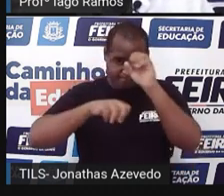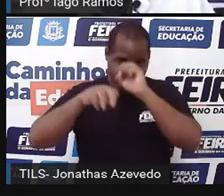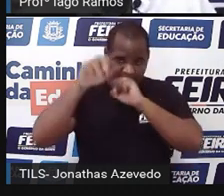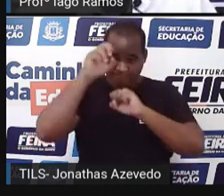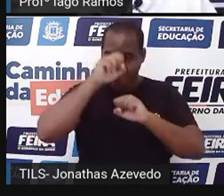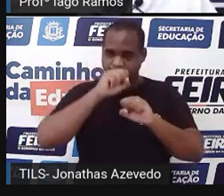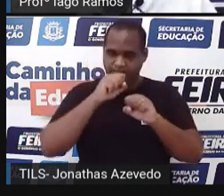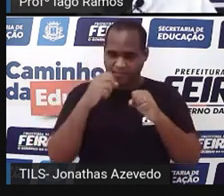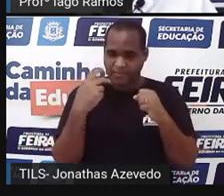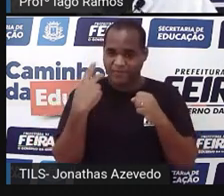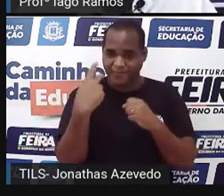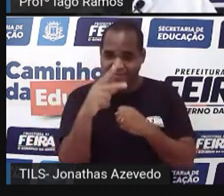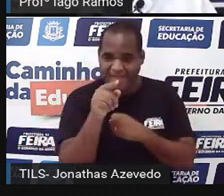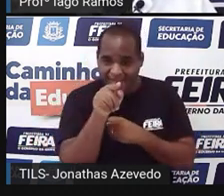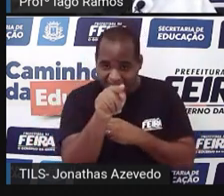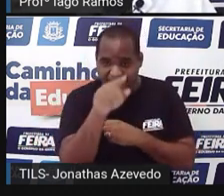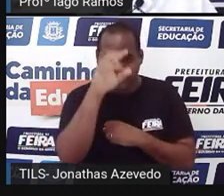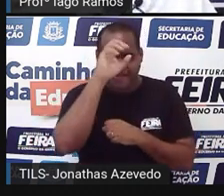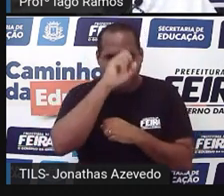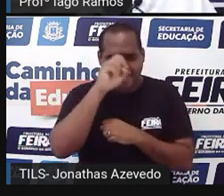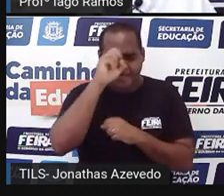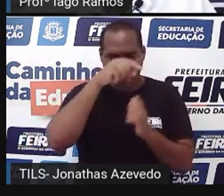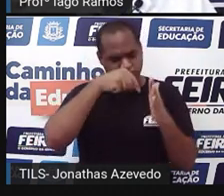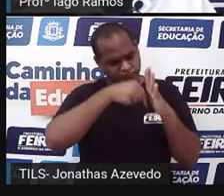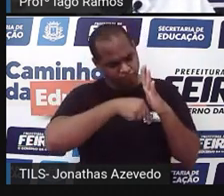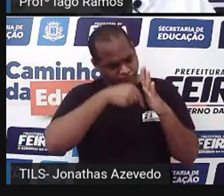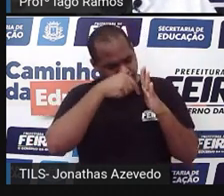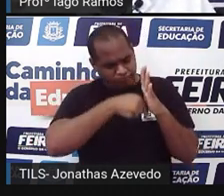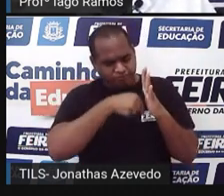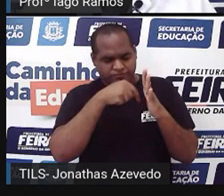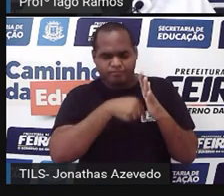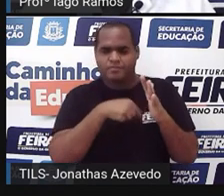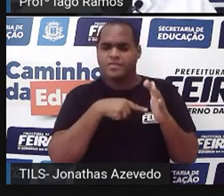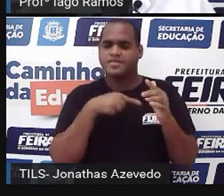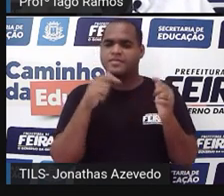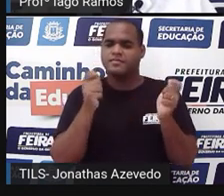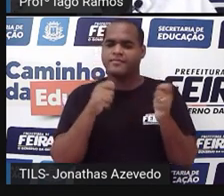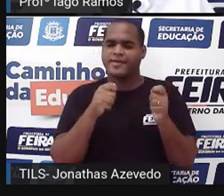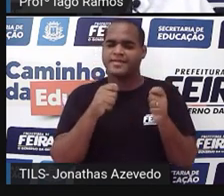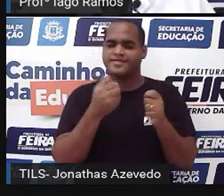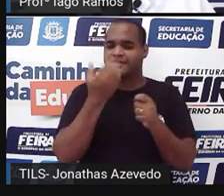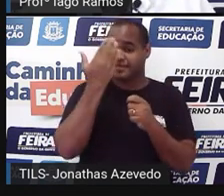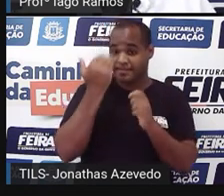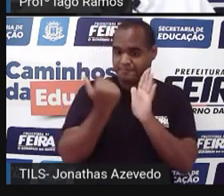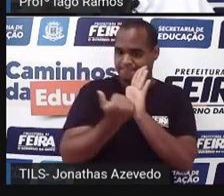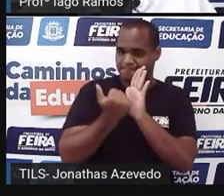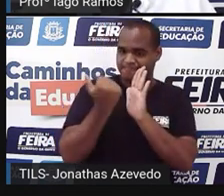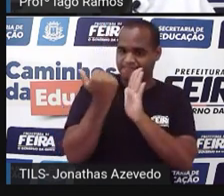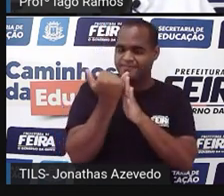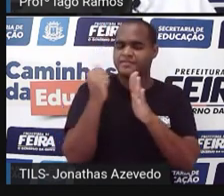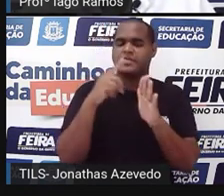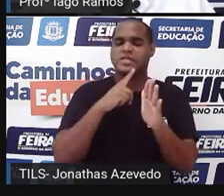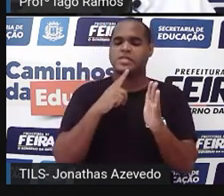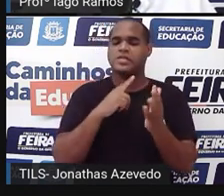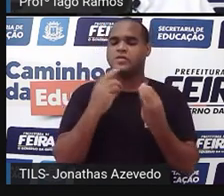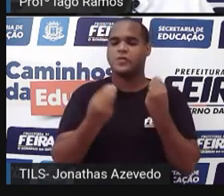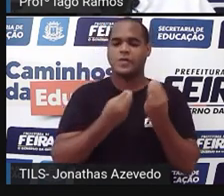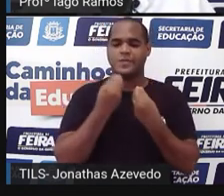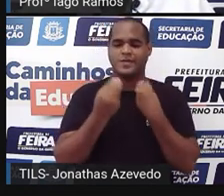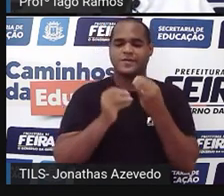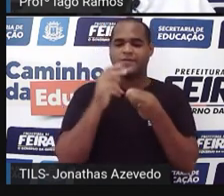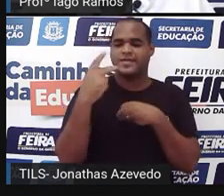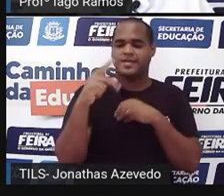você aí do outro lado avaliando você mesmo você mesma para saber até esse momento o quanto